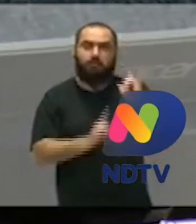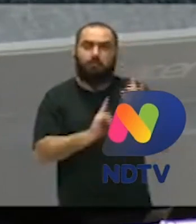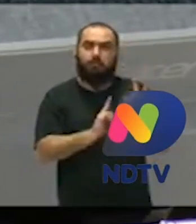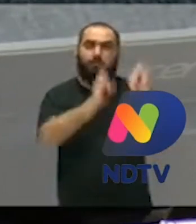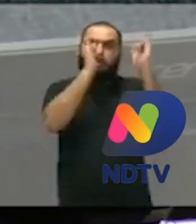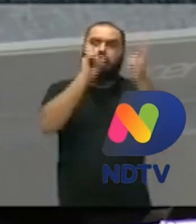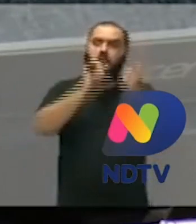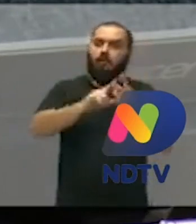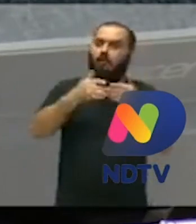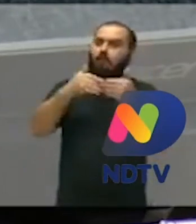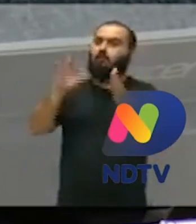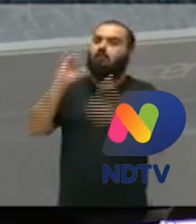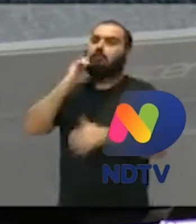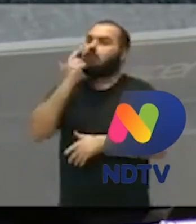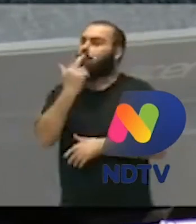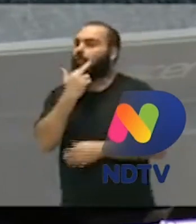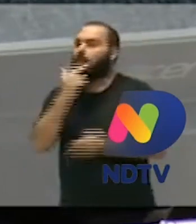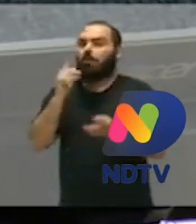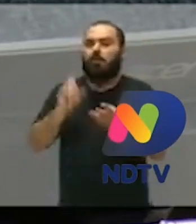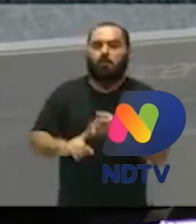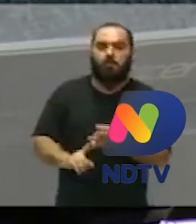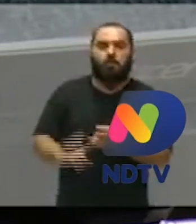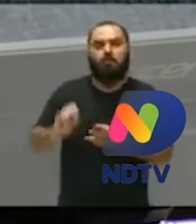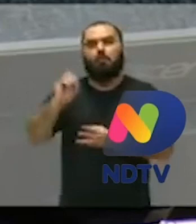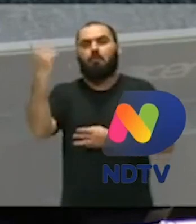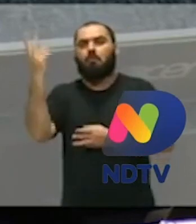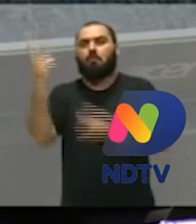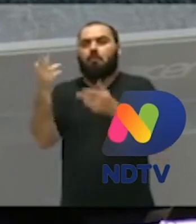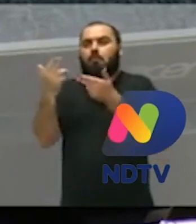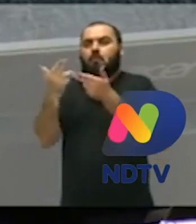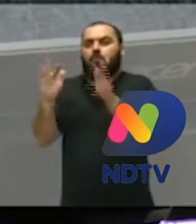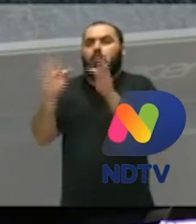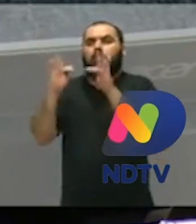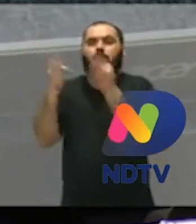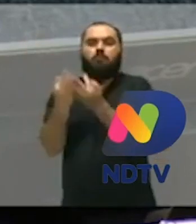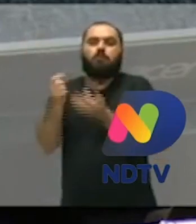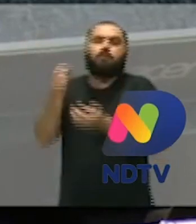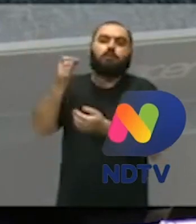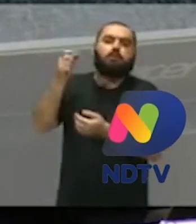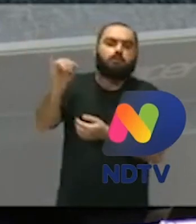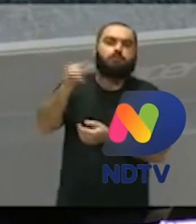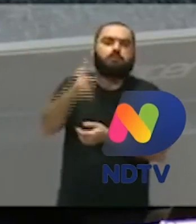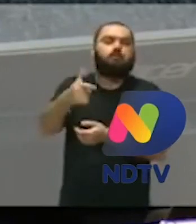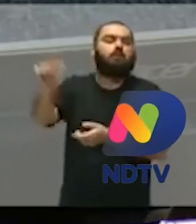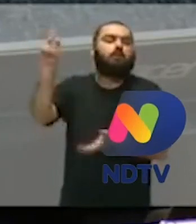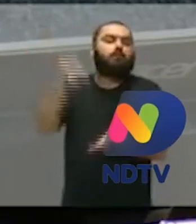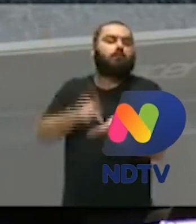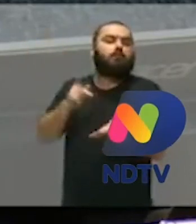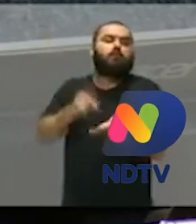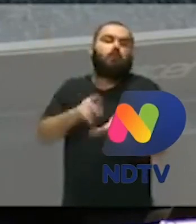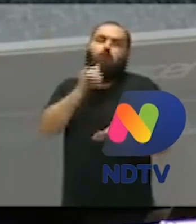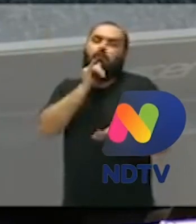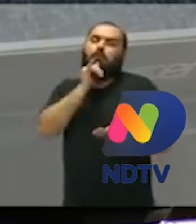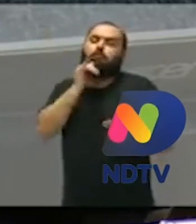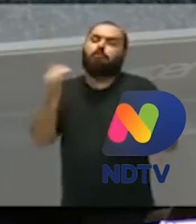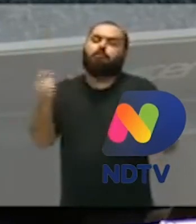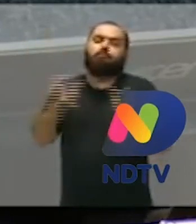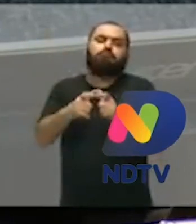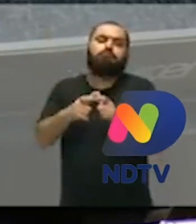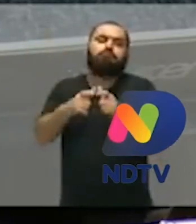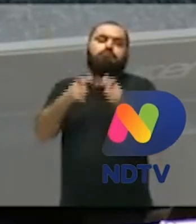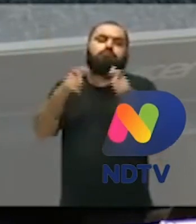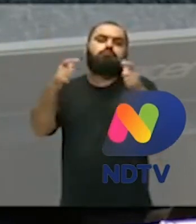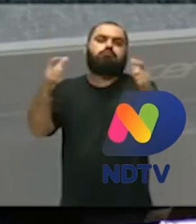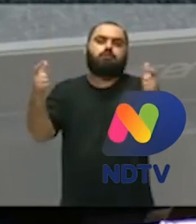se for abrir um restaurante ou mesmo qualquer coisa familiar se isso vai necessariamente aumentar